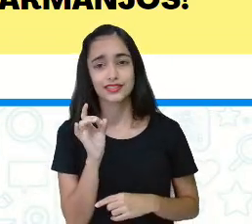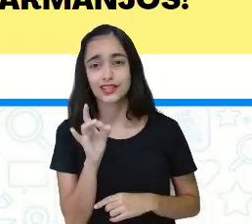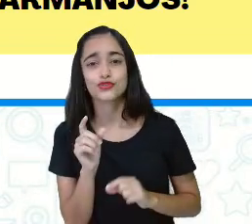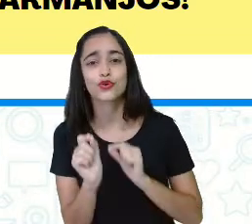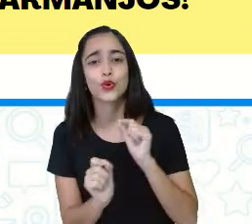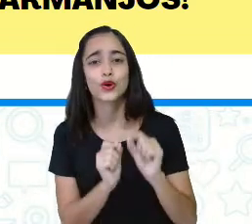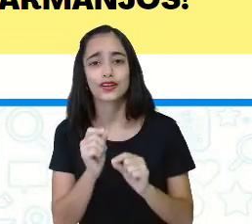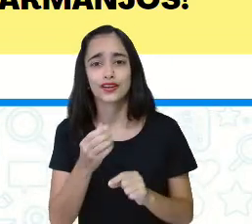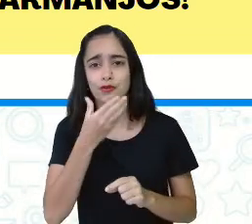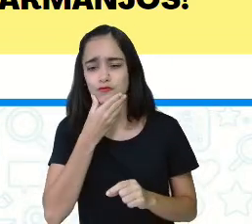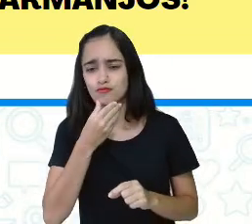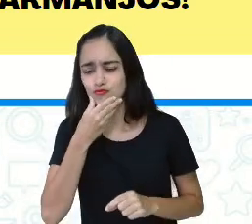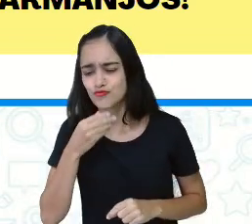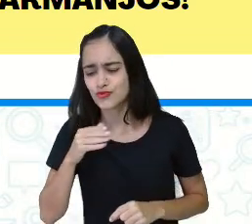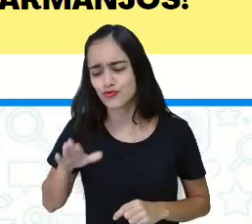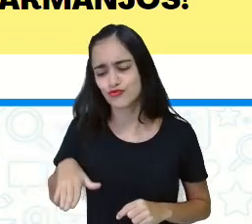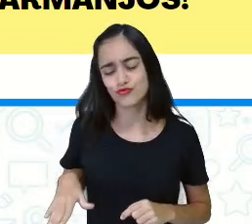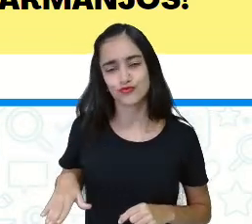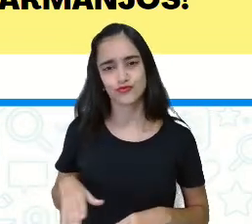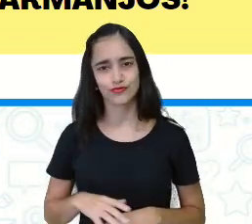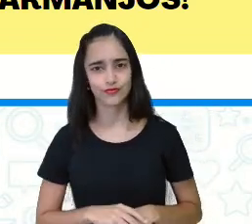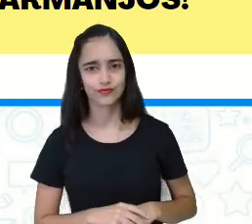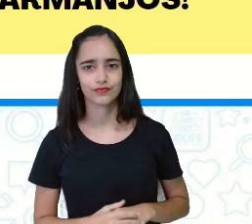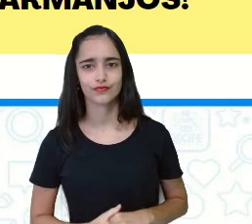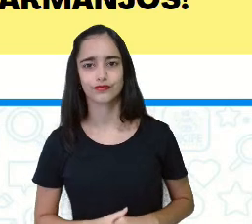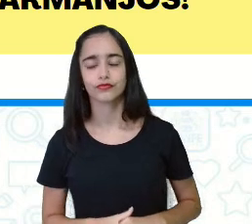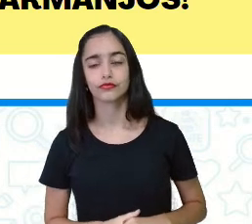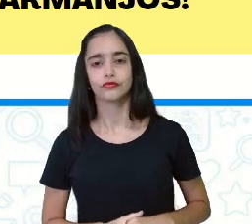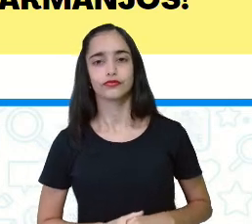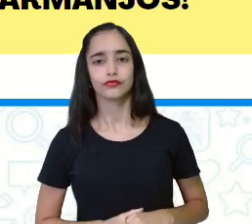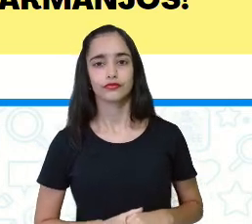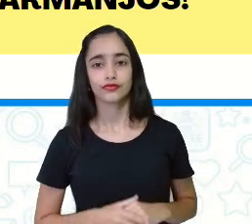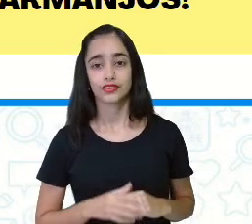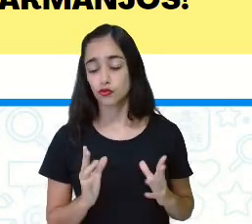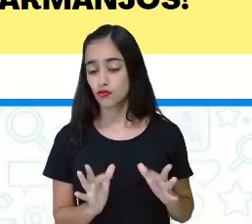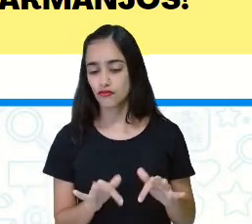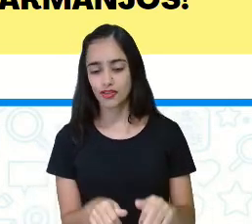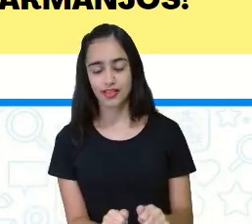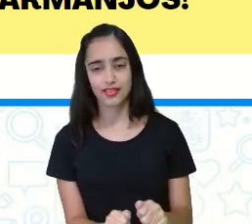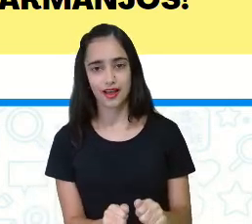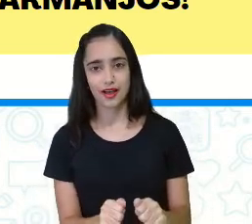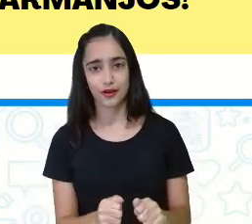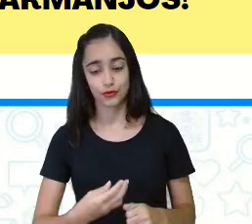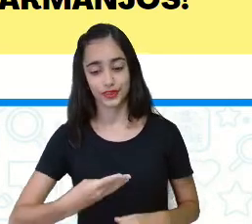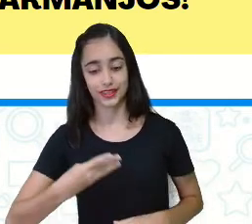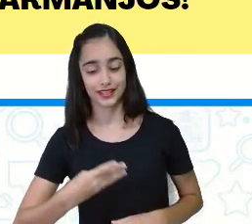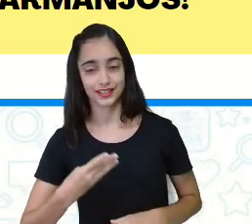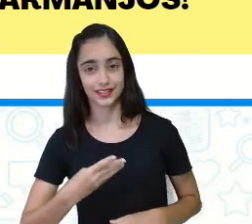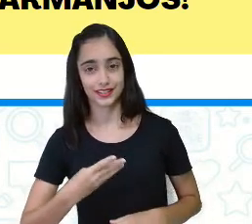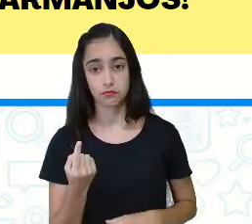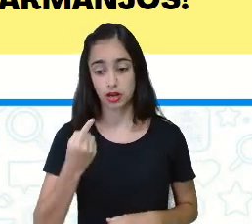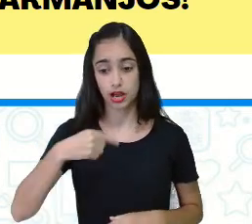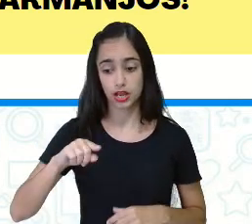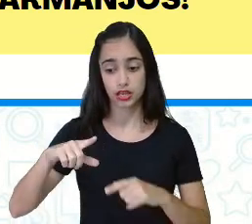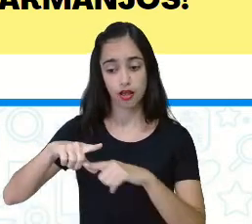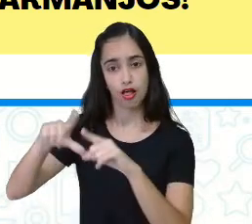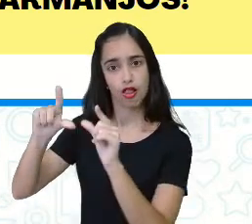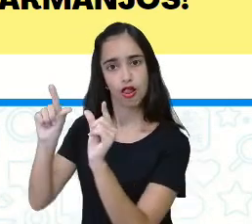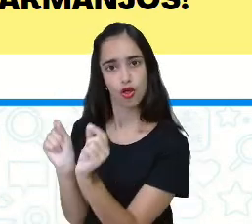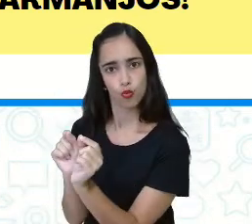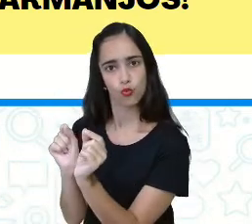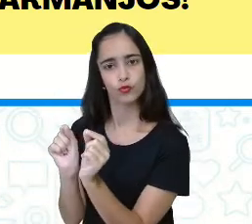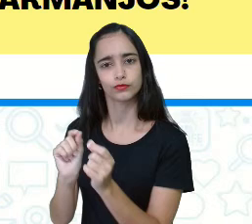apenas marmanjos. A última estrofe do poema Para Ir à Lua, de